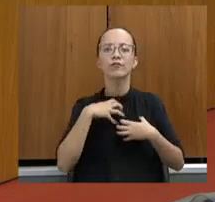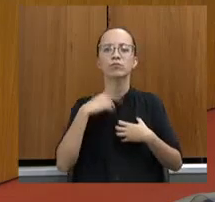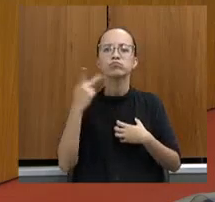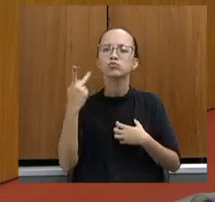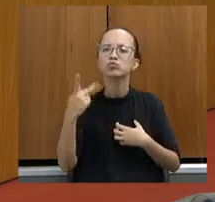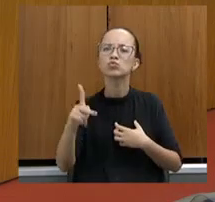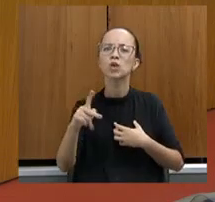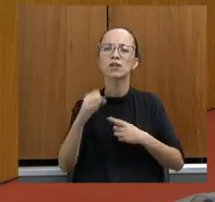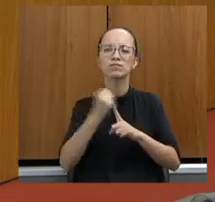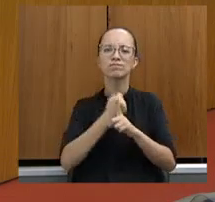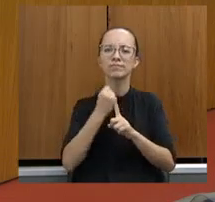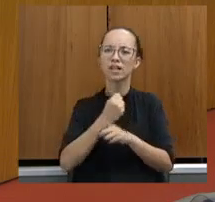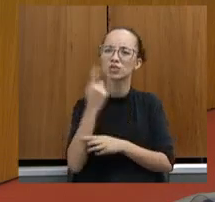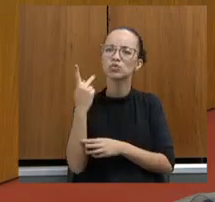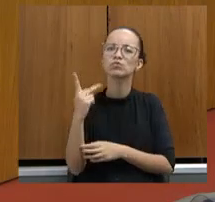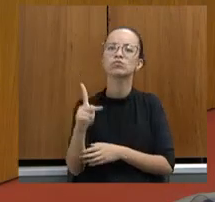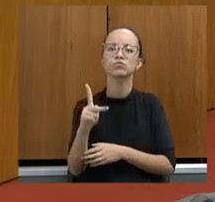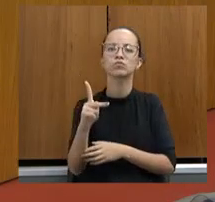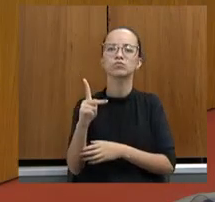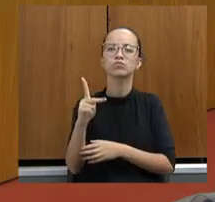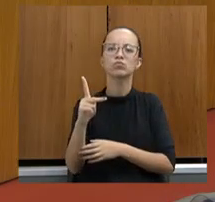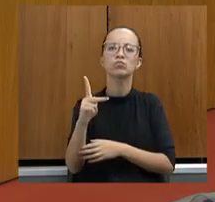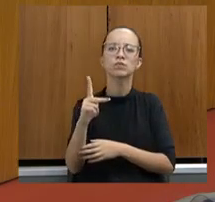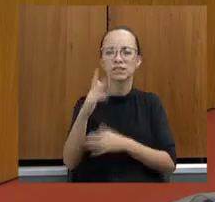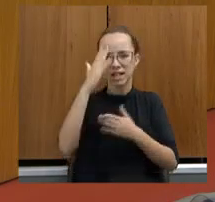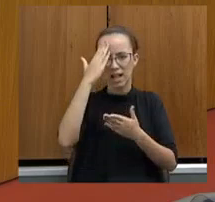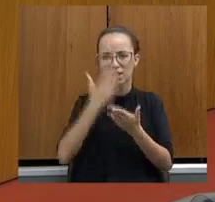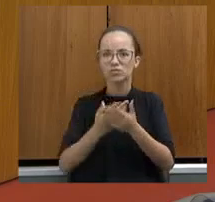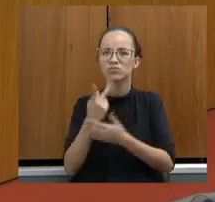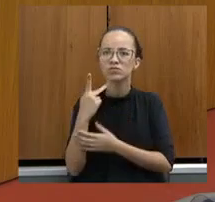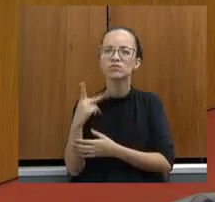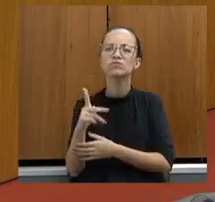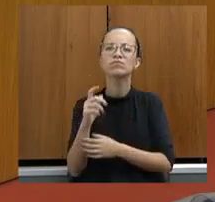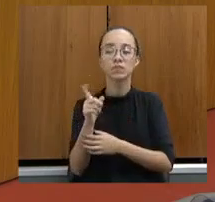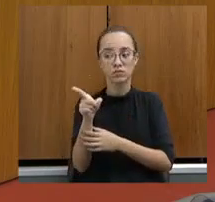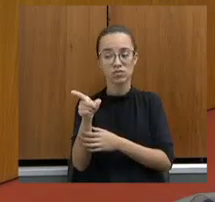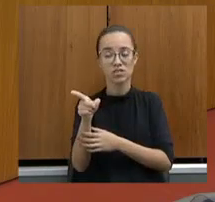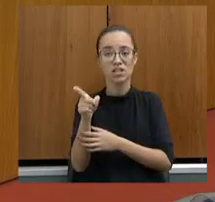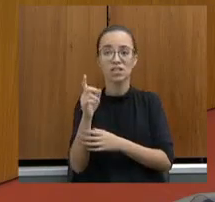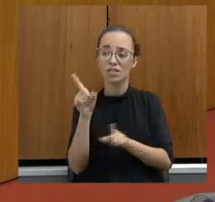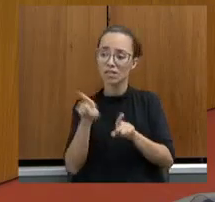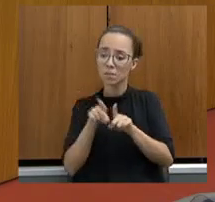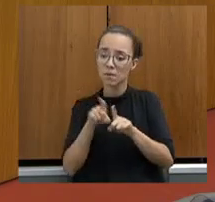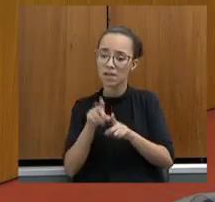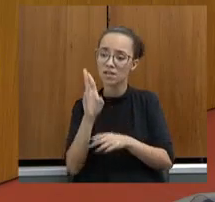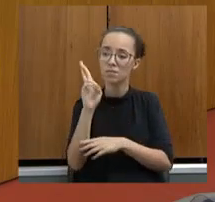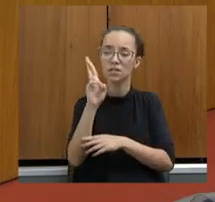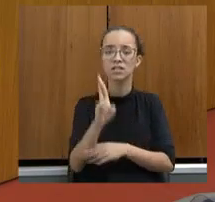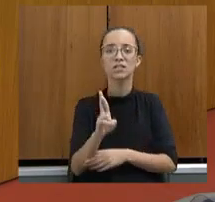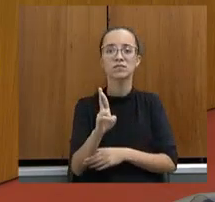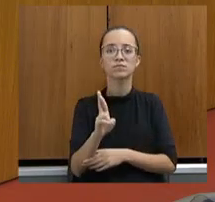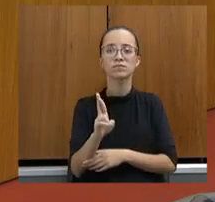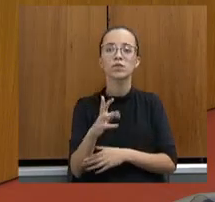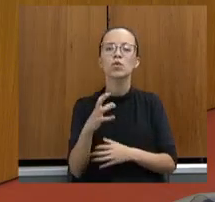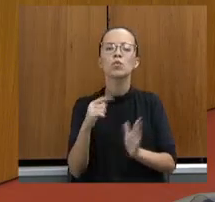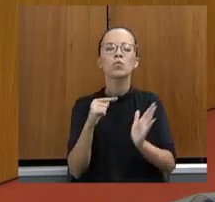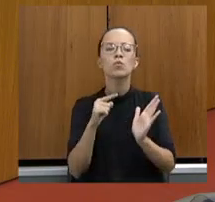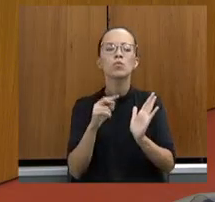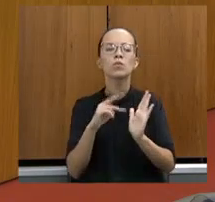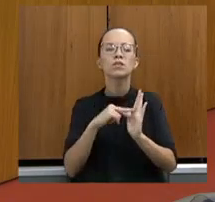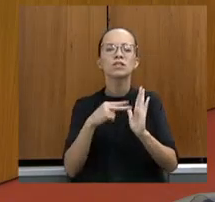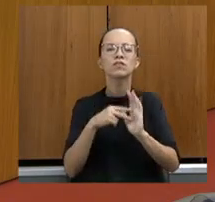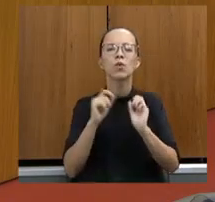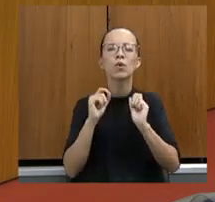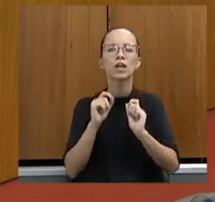como que você luta pela sua Bandeira e o que você representa isso mostra porque você está tanto tempo